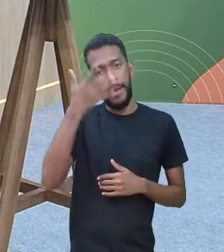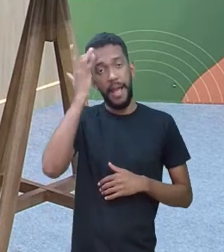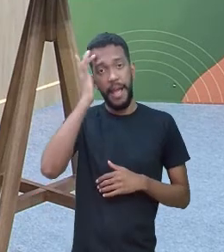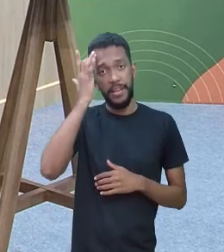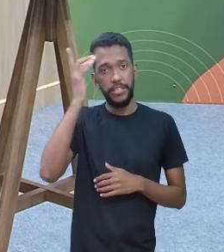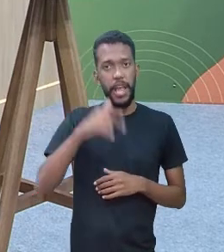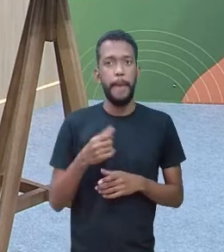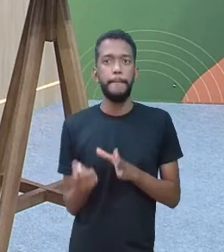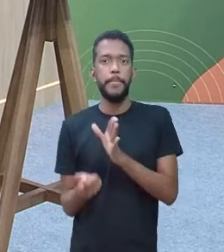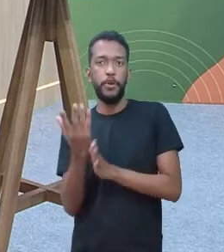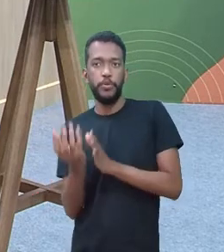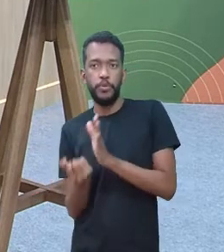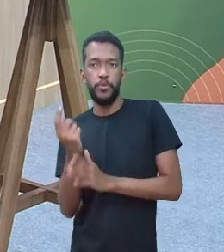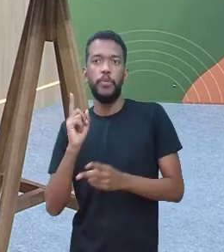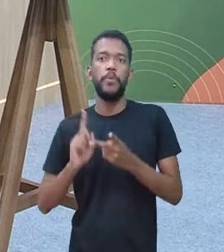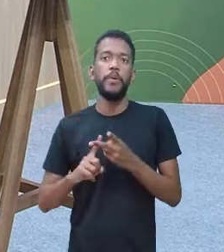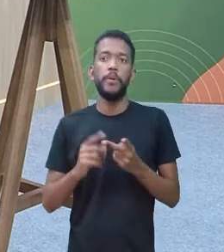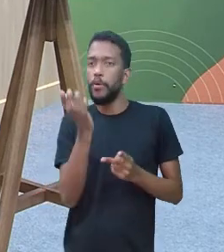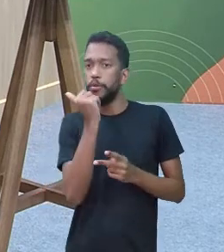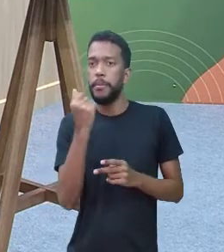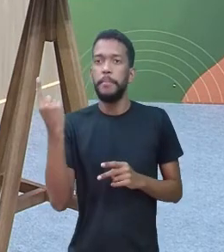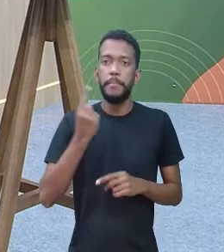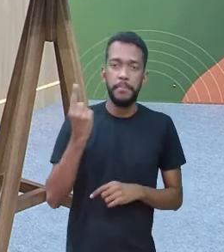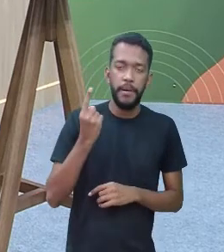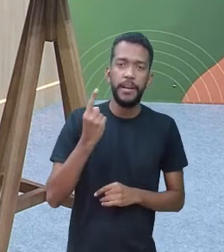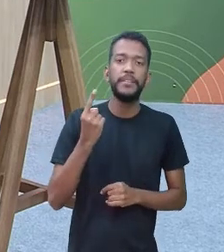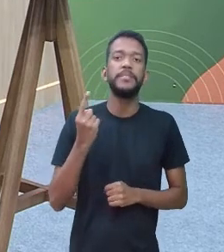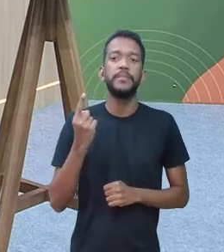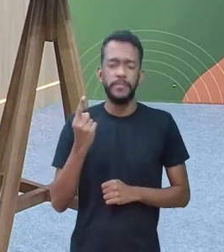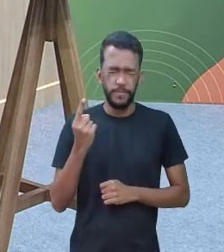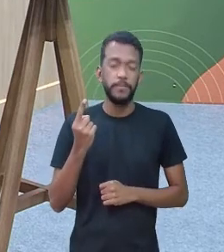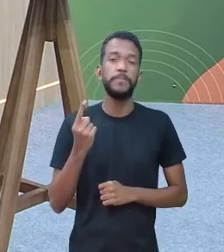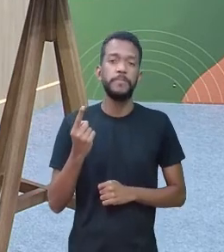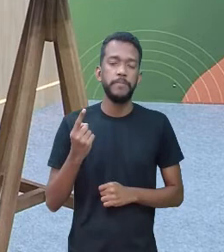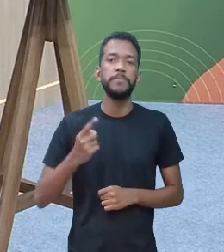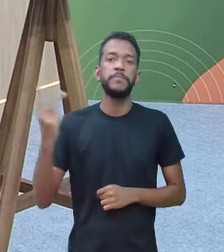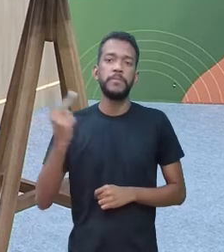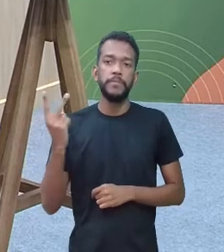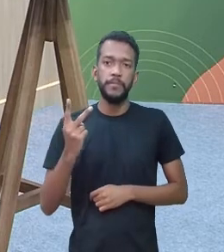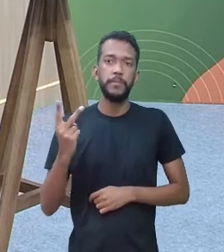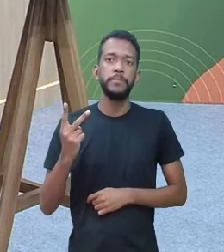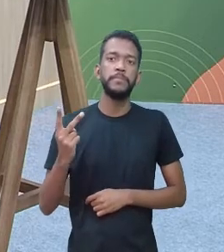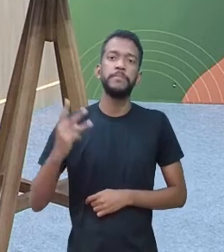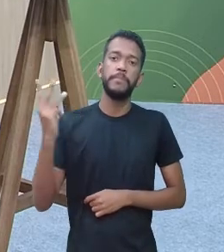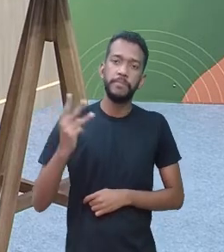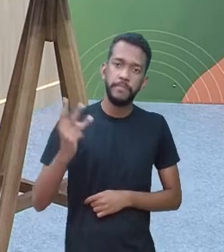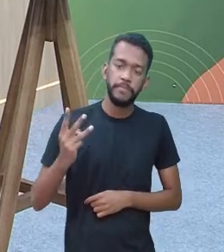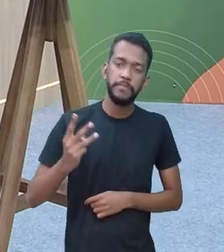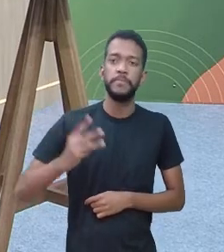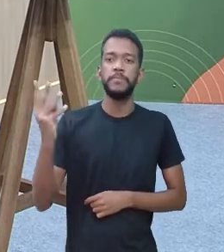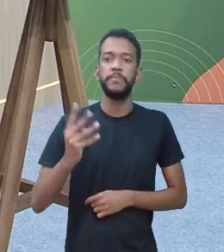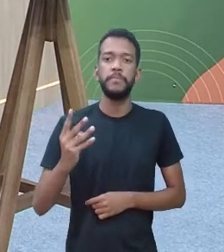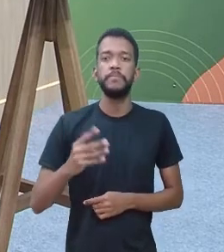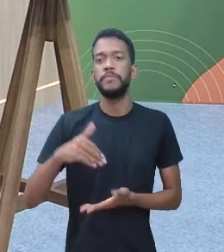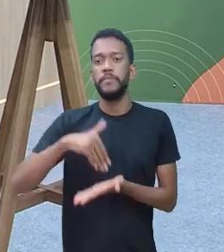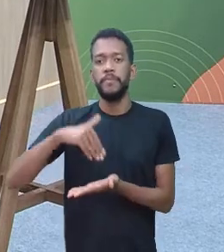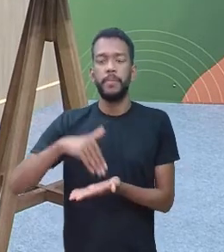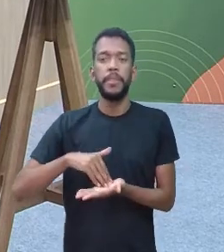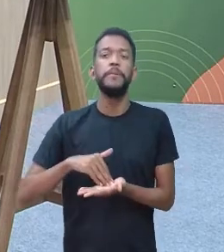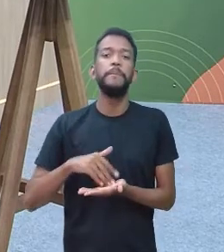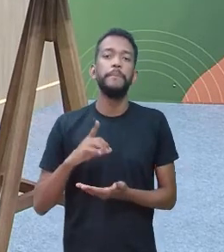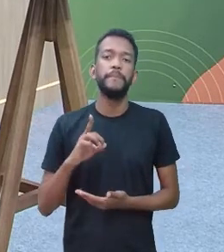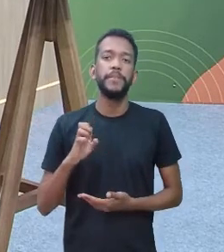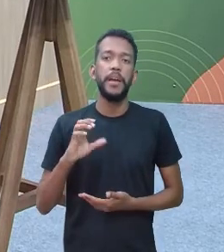uma produtora ou uma consumidora primária? Consumidora secundária, terciária ou decompositora? A gente vai